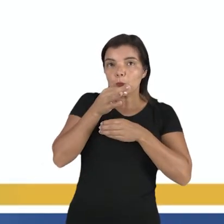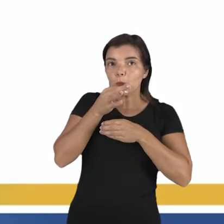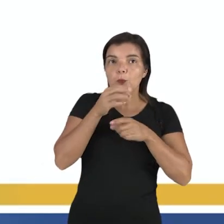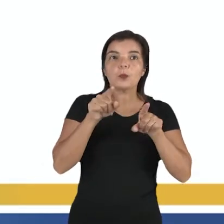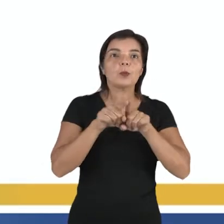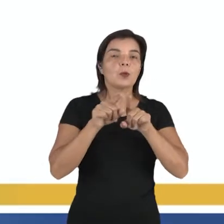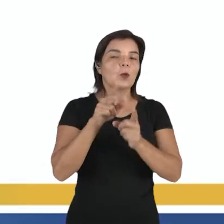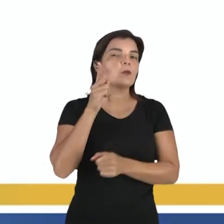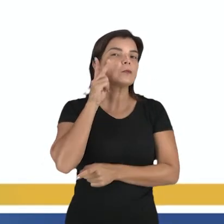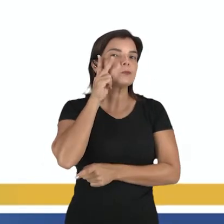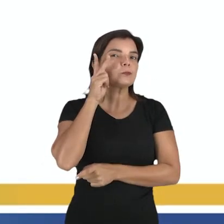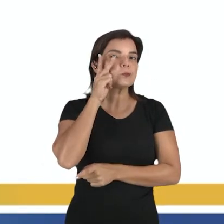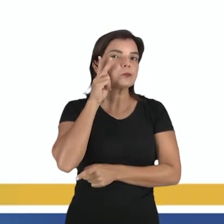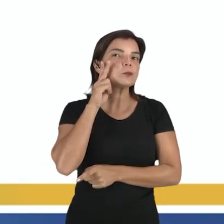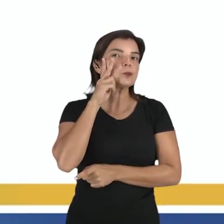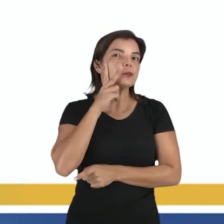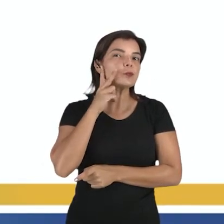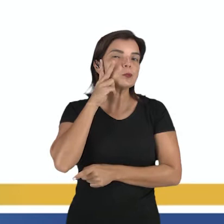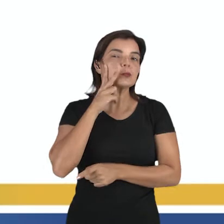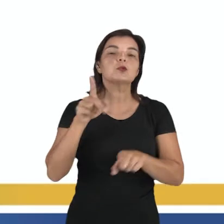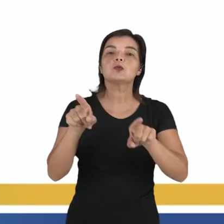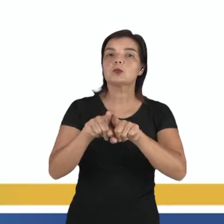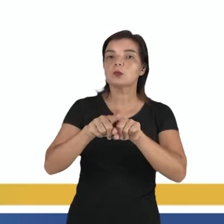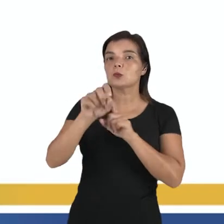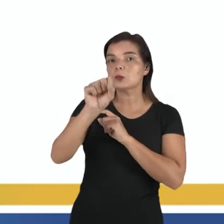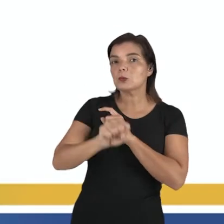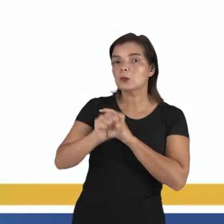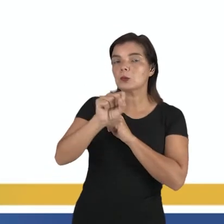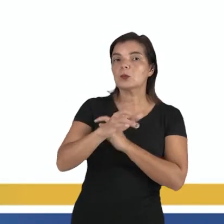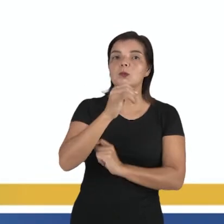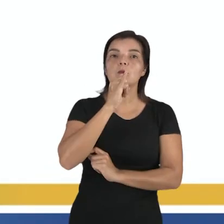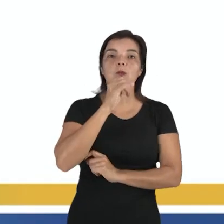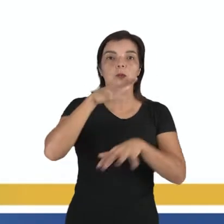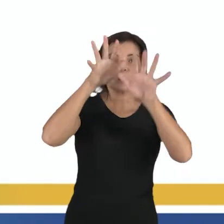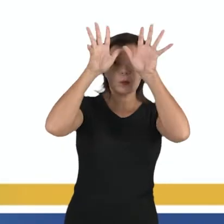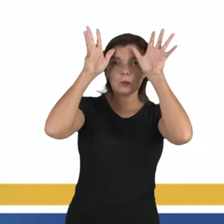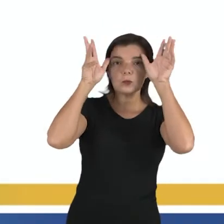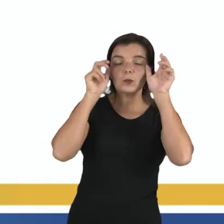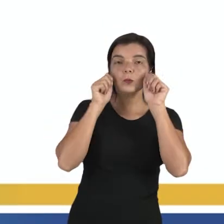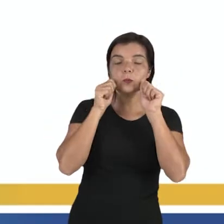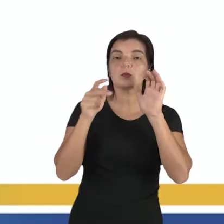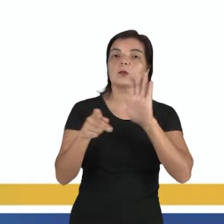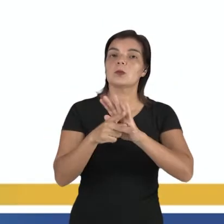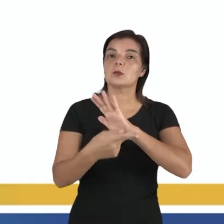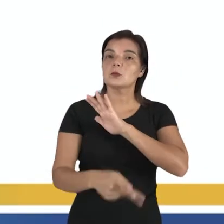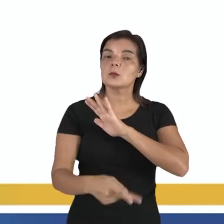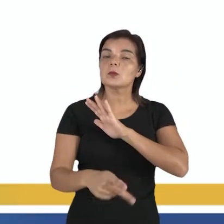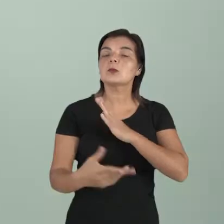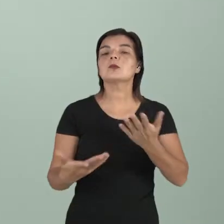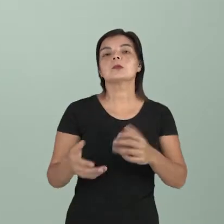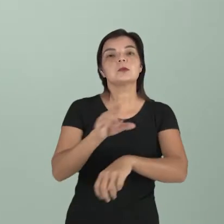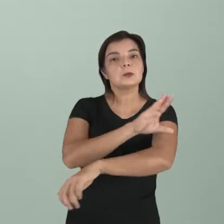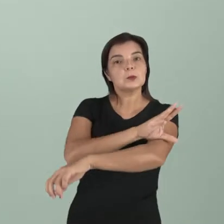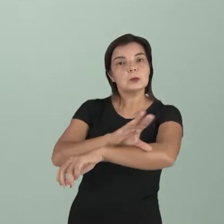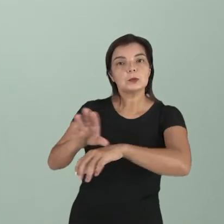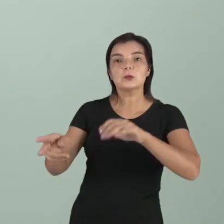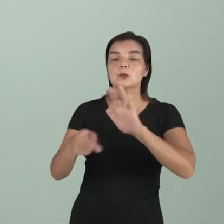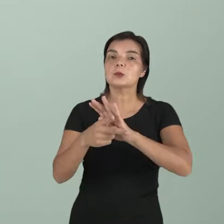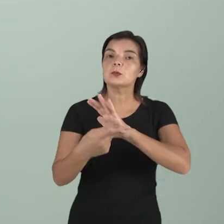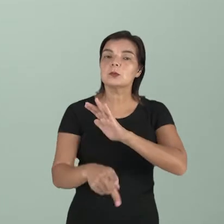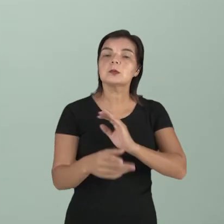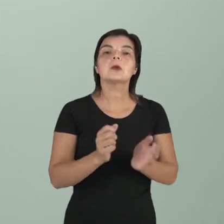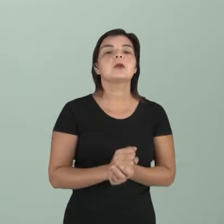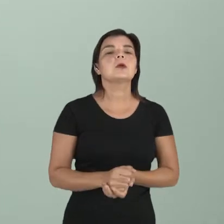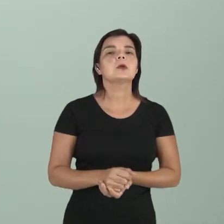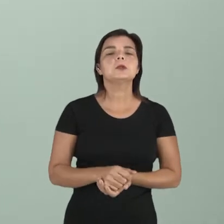aspectos culturais dos imigrantes portugueses, espanhóis e principalmente alemães e italianos. Também integra a